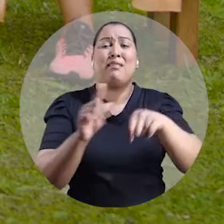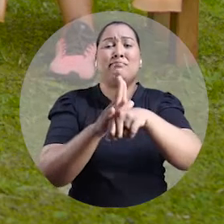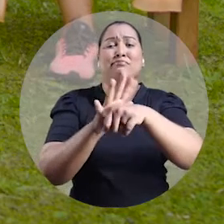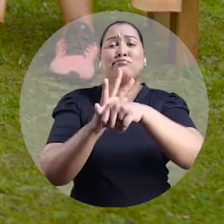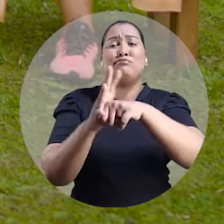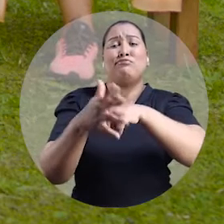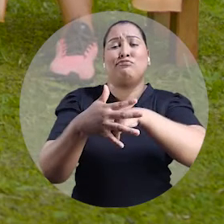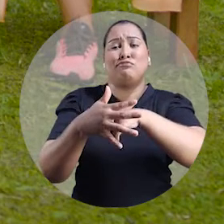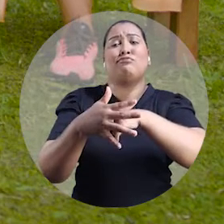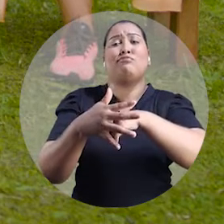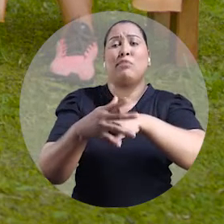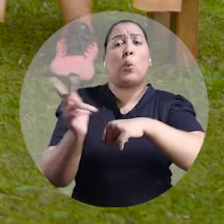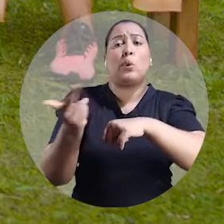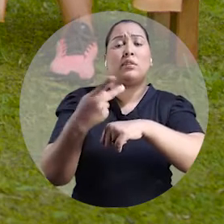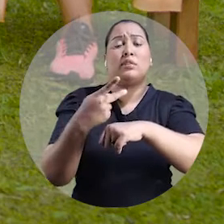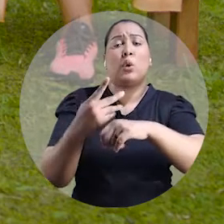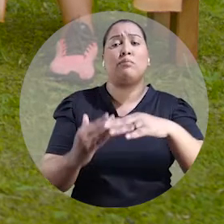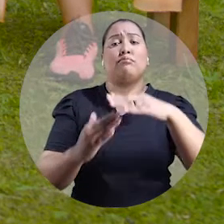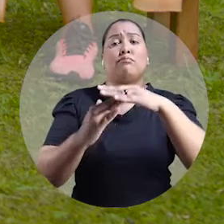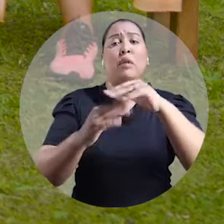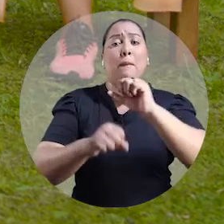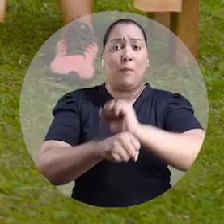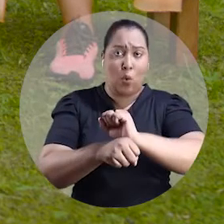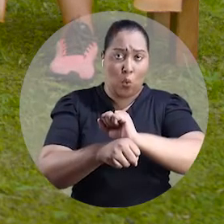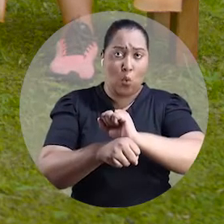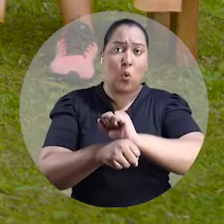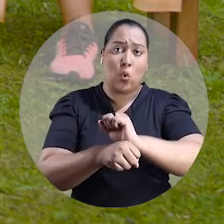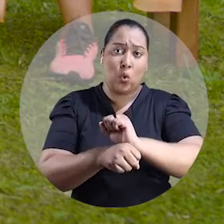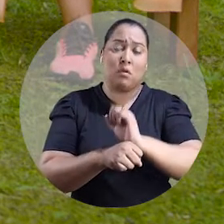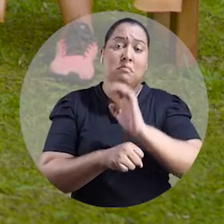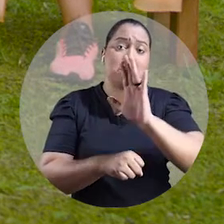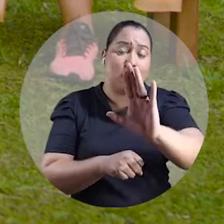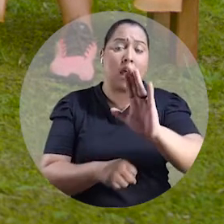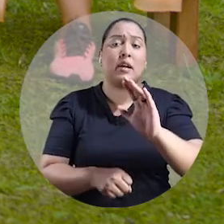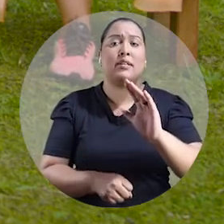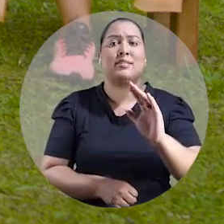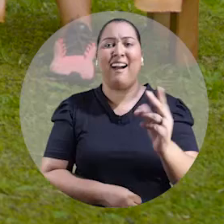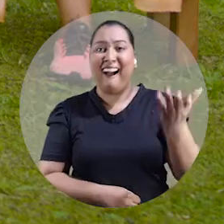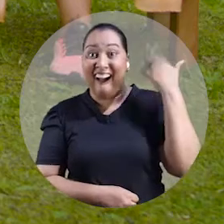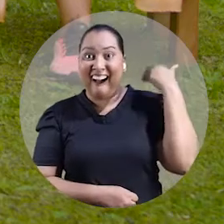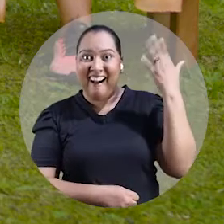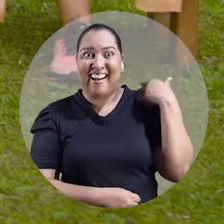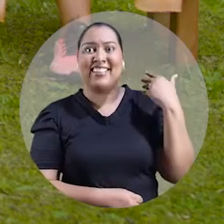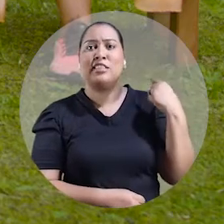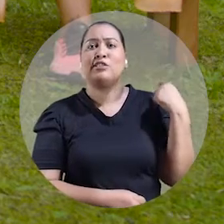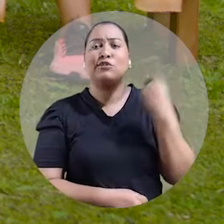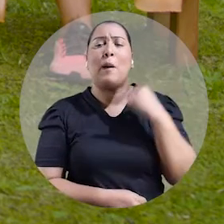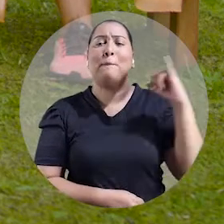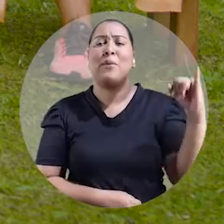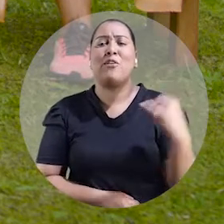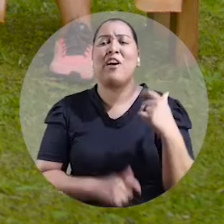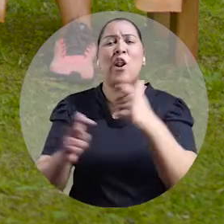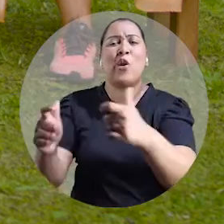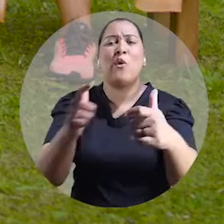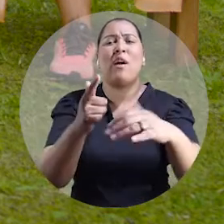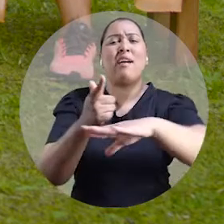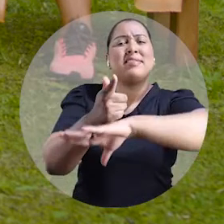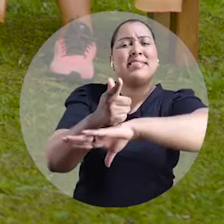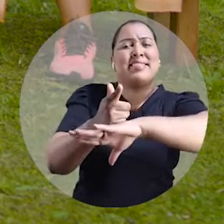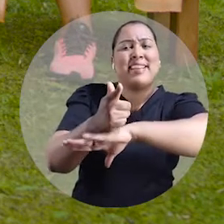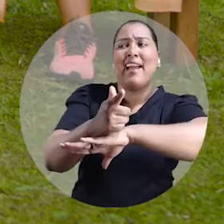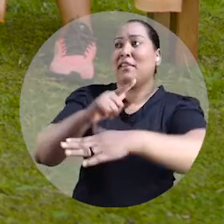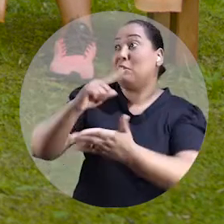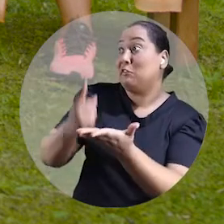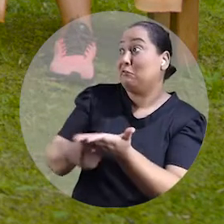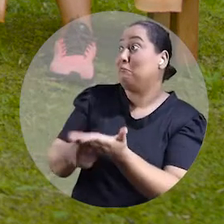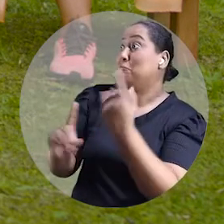elas foram paralisadas. E a gente se reunia em lugares da cidade, tipo Sesc e